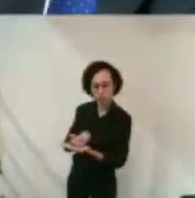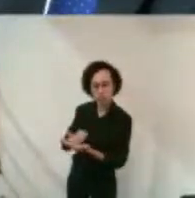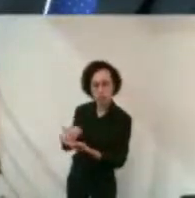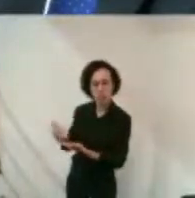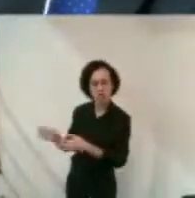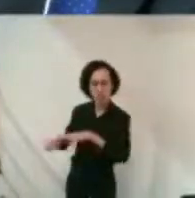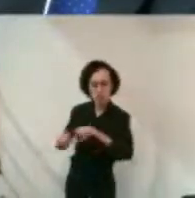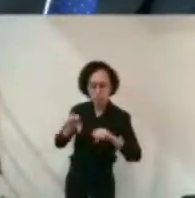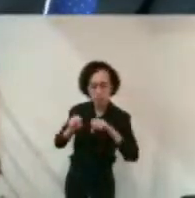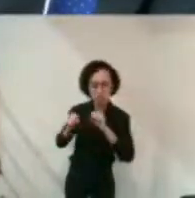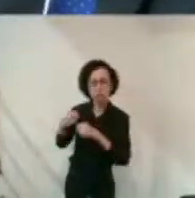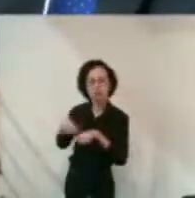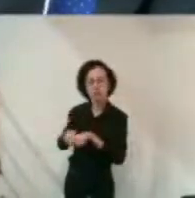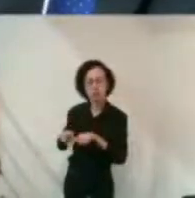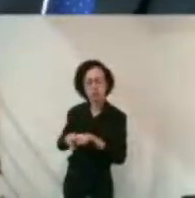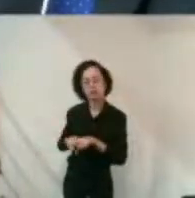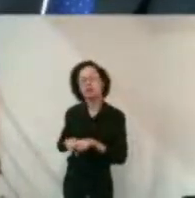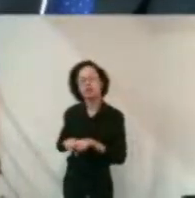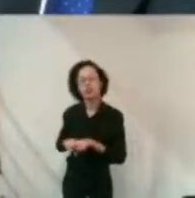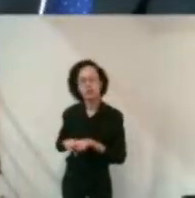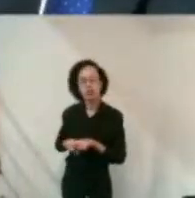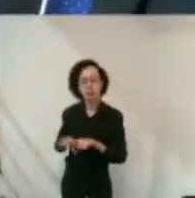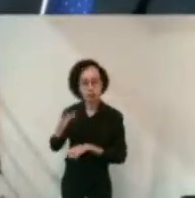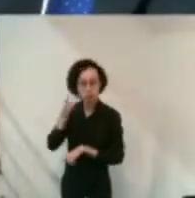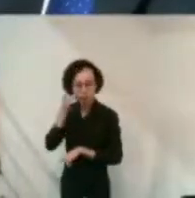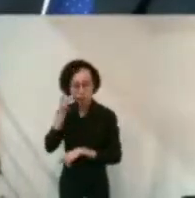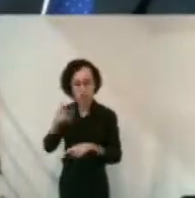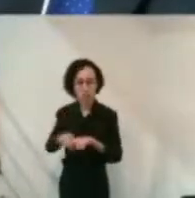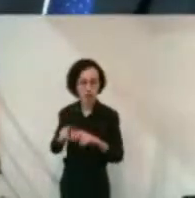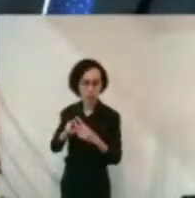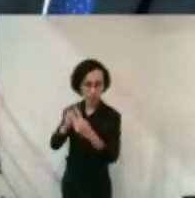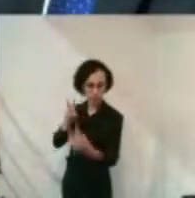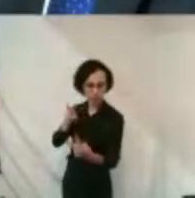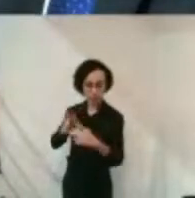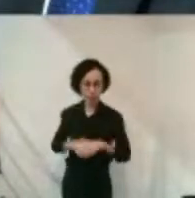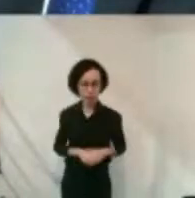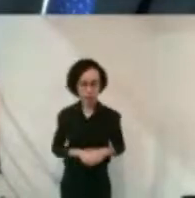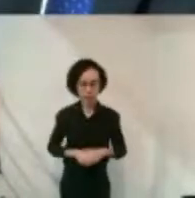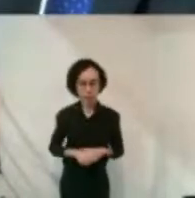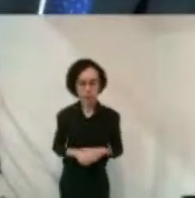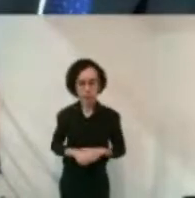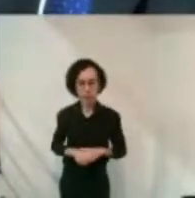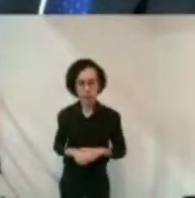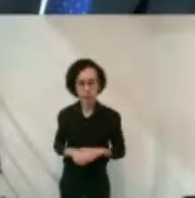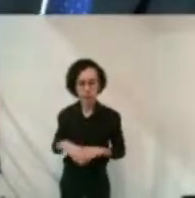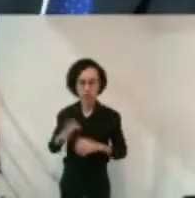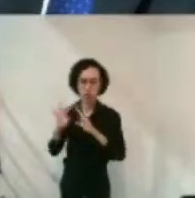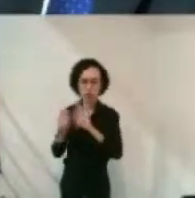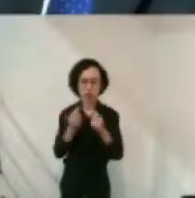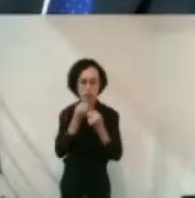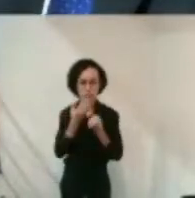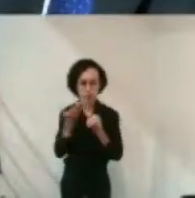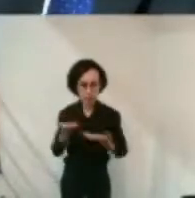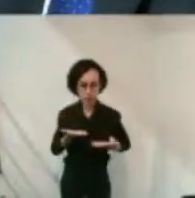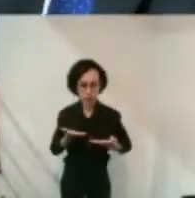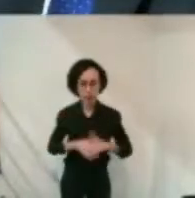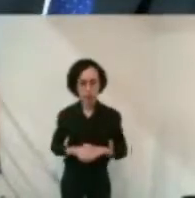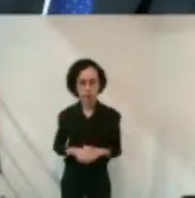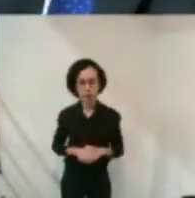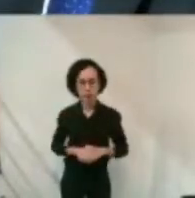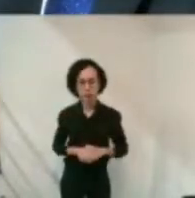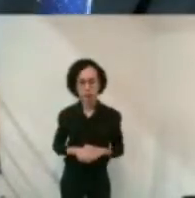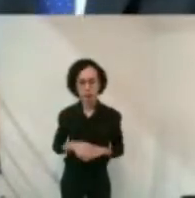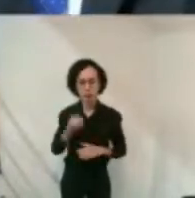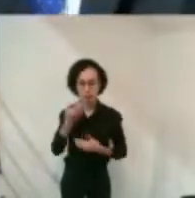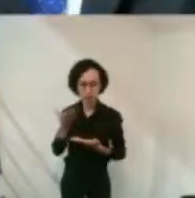aqui presentes, tanto de forma presencial quanto virtual. Enfim, sejam todos muito bem-vindos